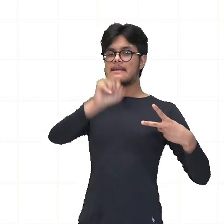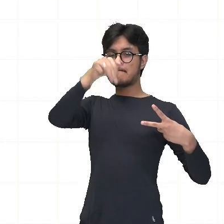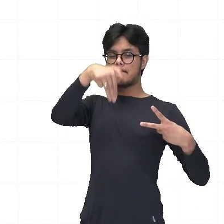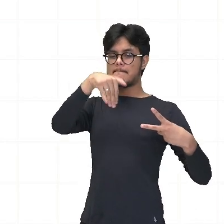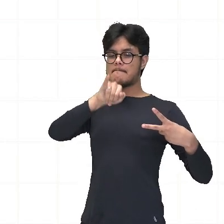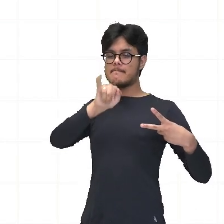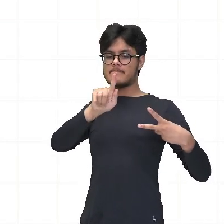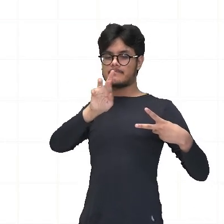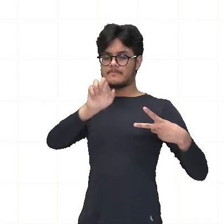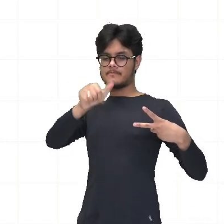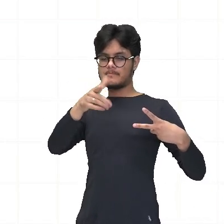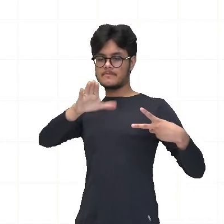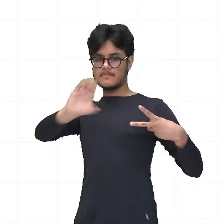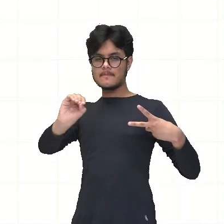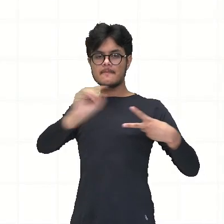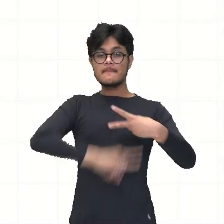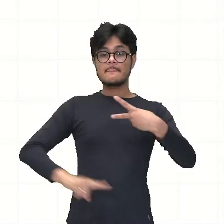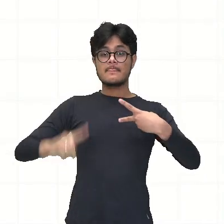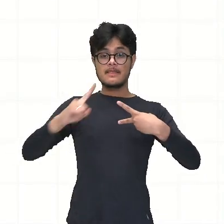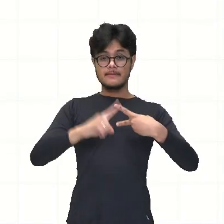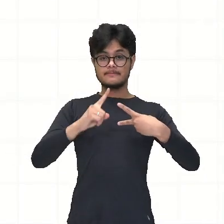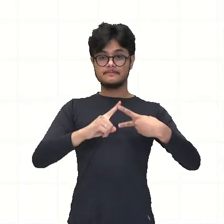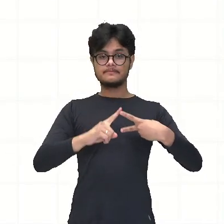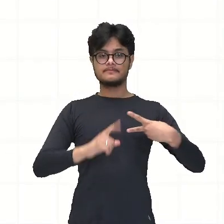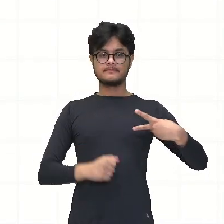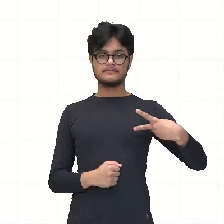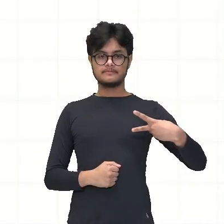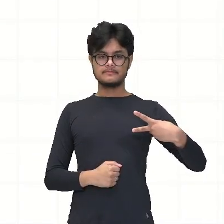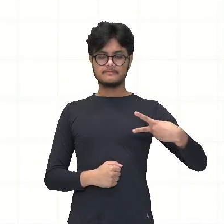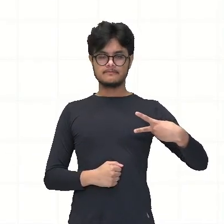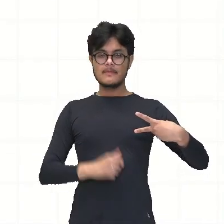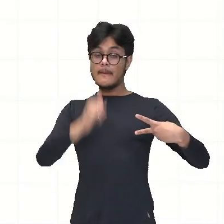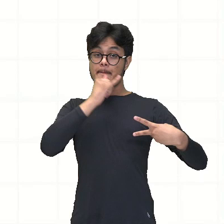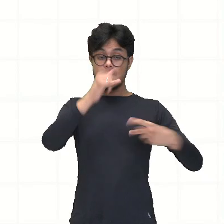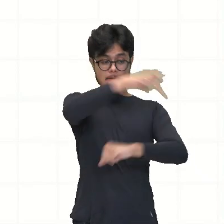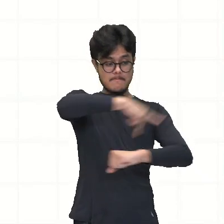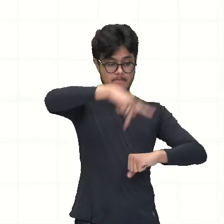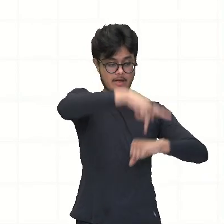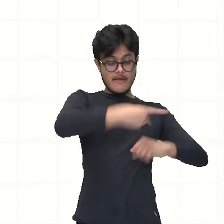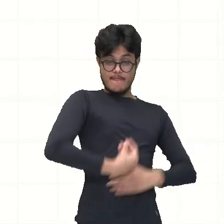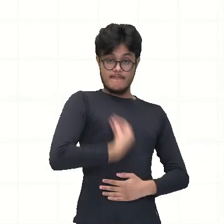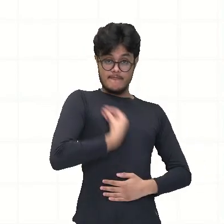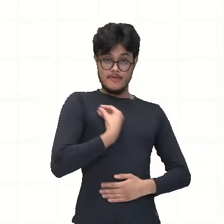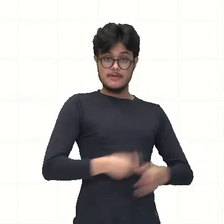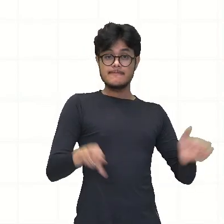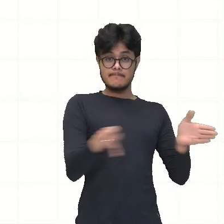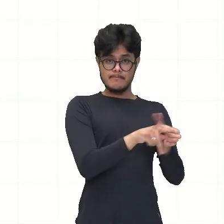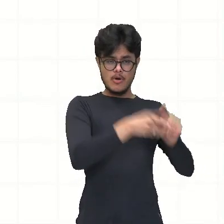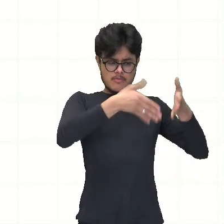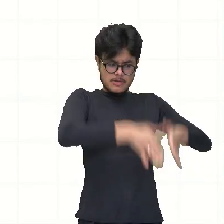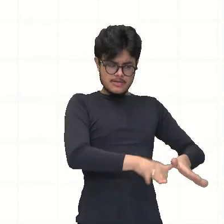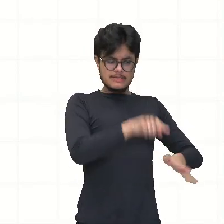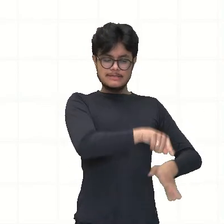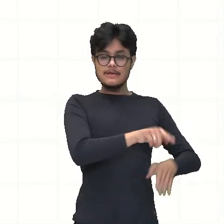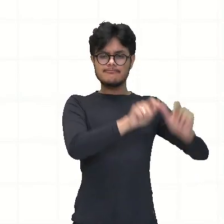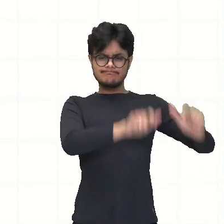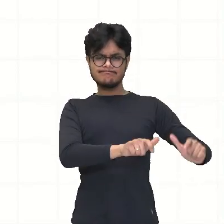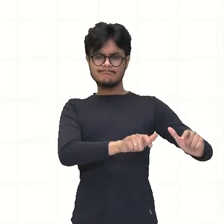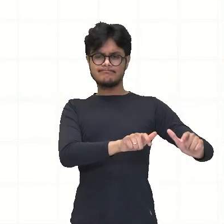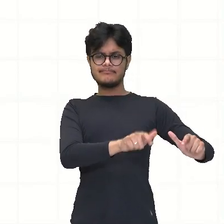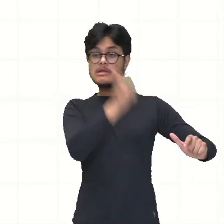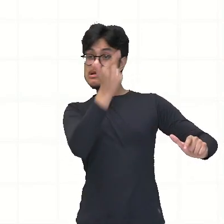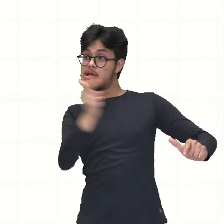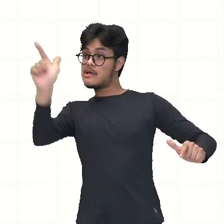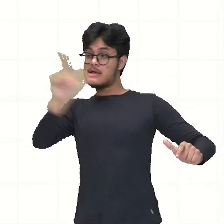a emigração é quando há saída de pessoas de seu país de origem, tá bom? Então,